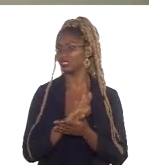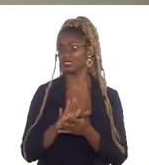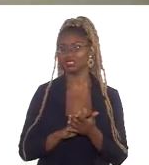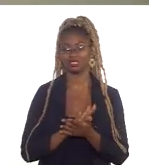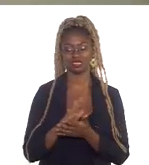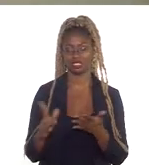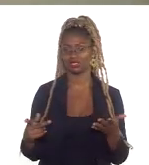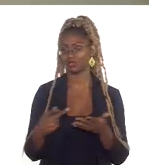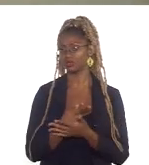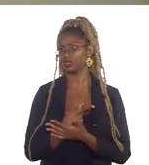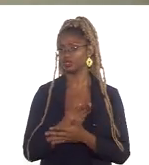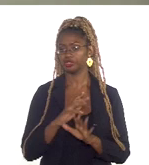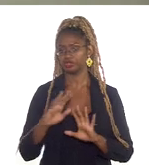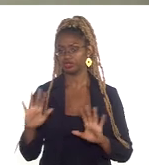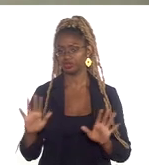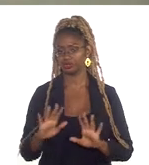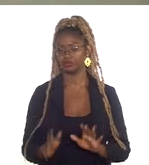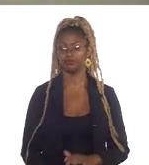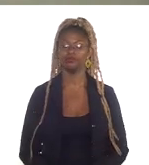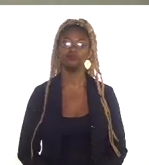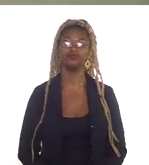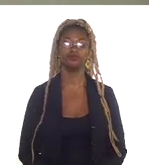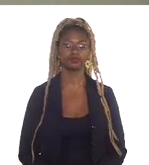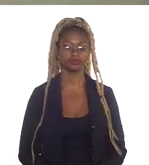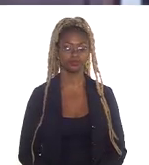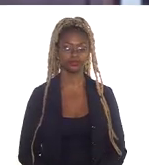ainda nada ocorreu.